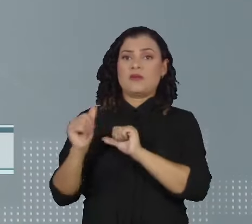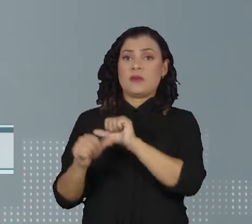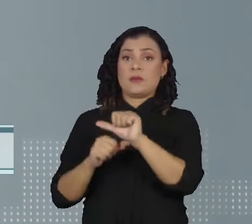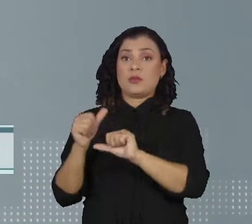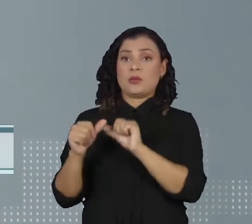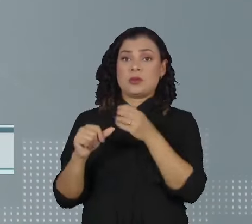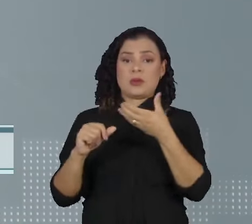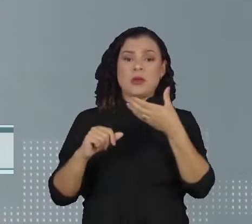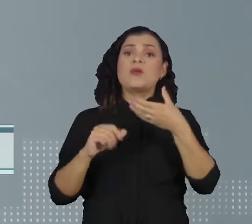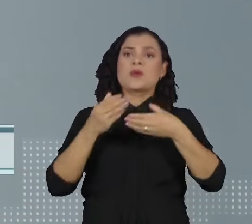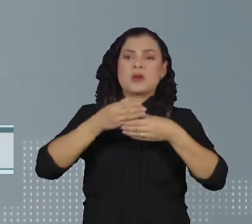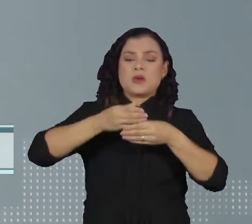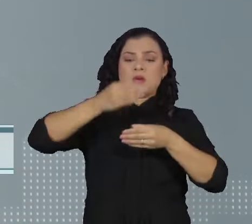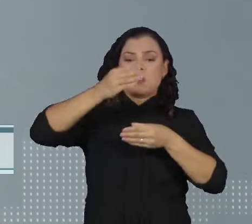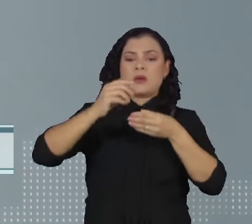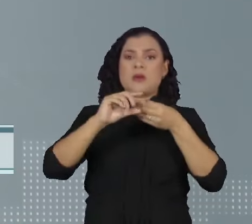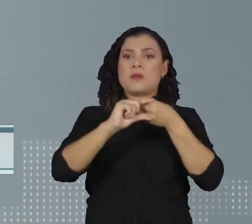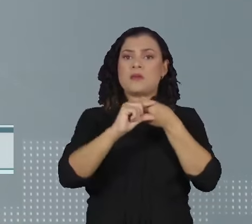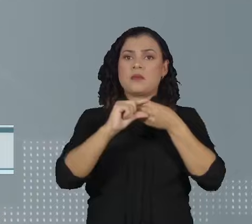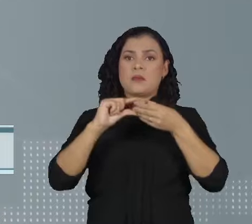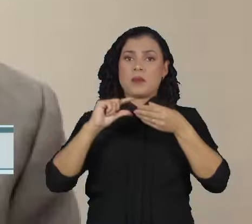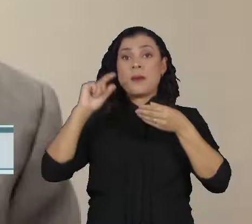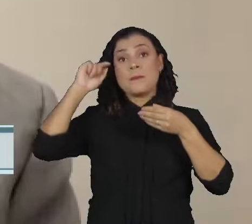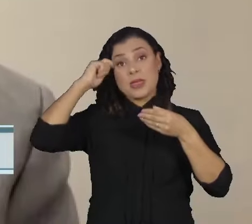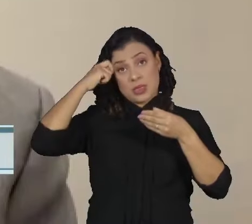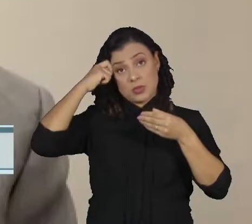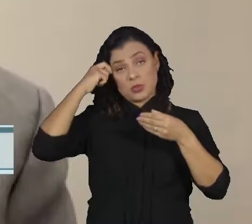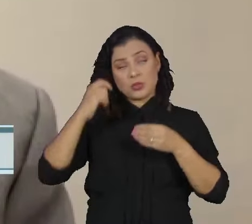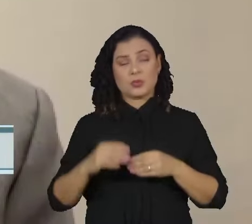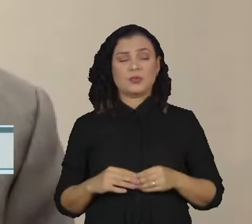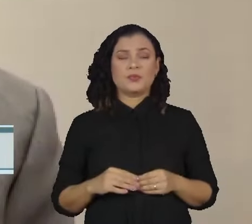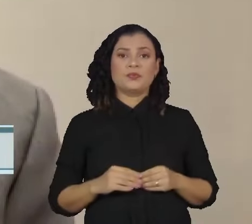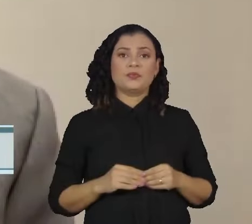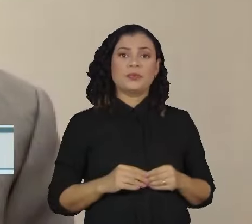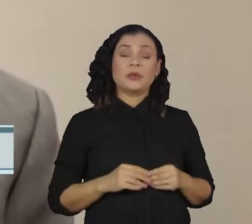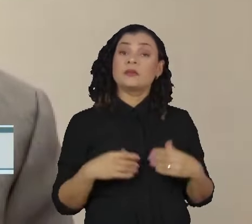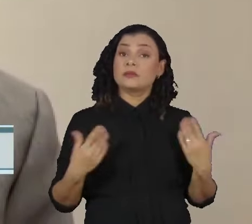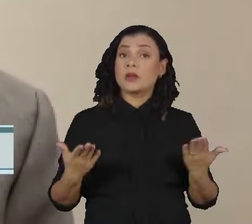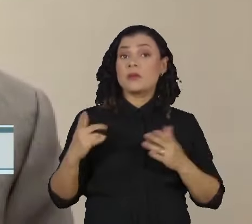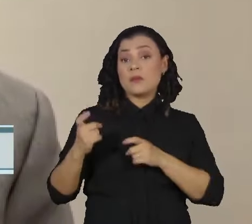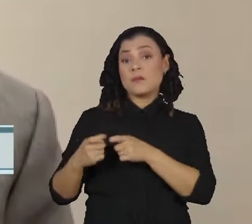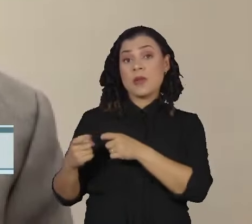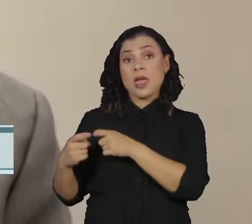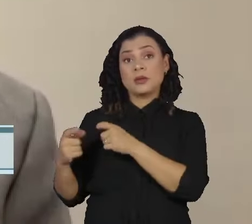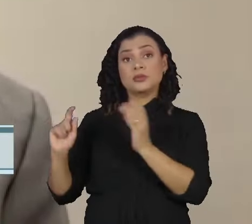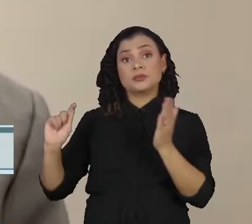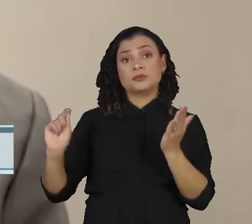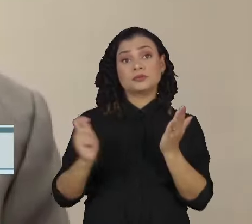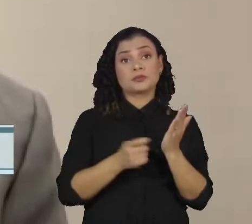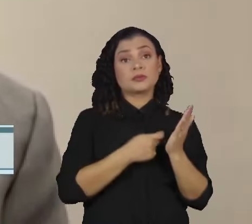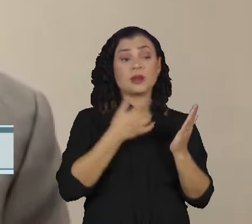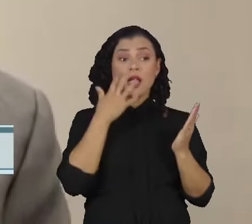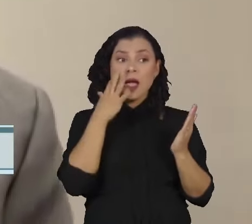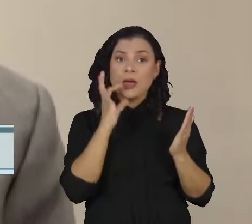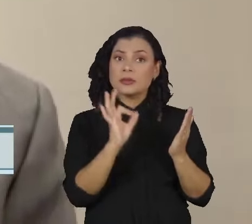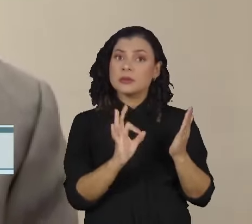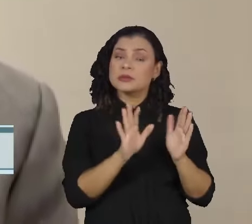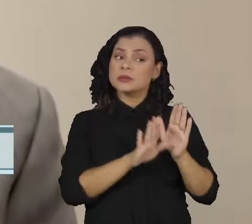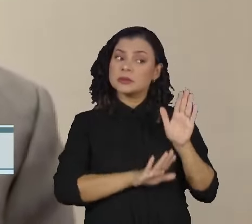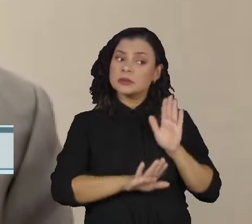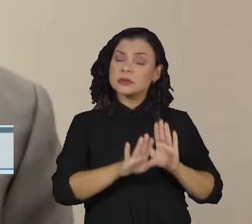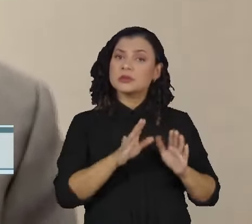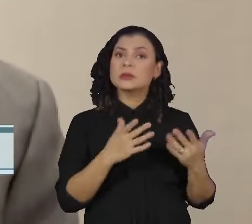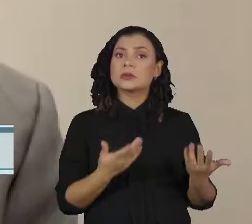do produto, que passará a exibir a tarja preta. Faz só com que os médicos provavelmente prescrevam com mais cuidado,